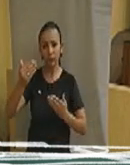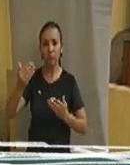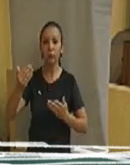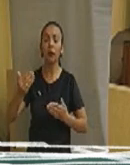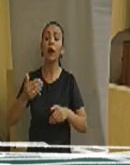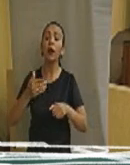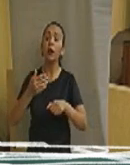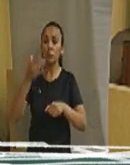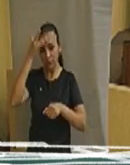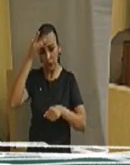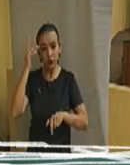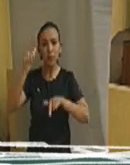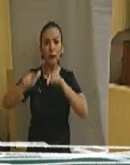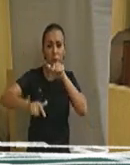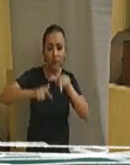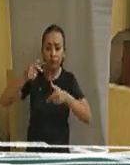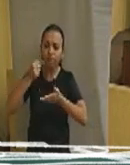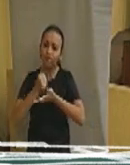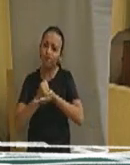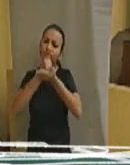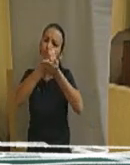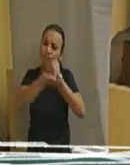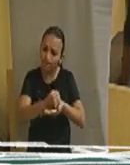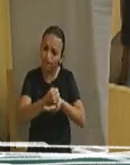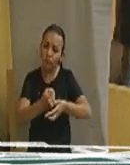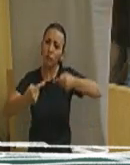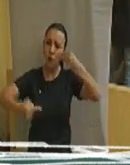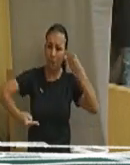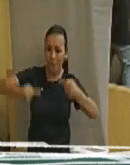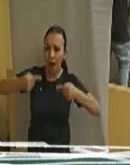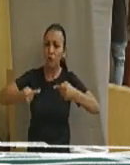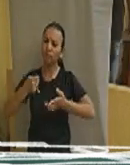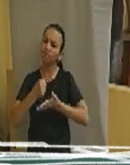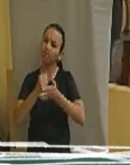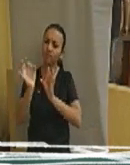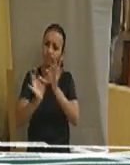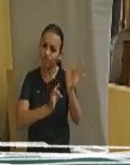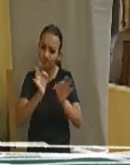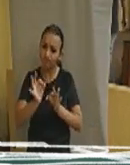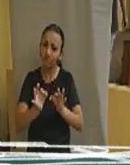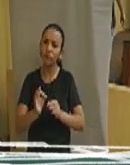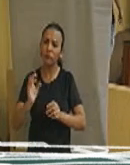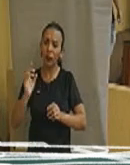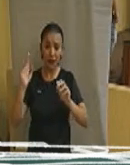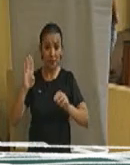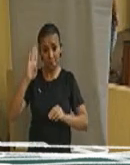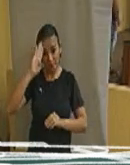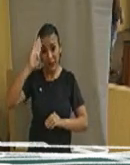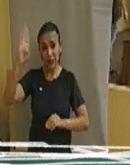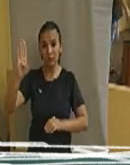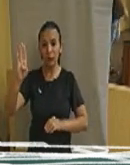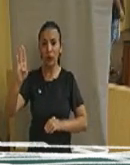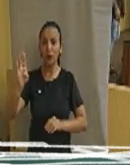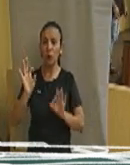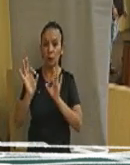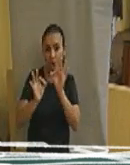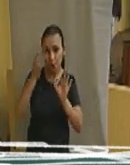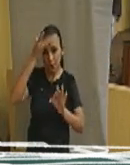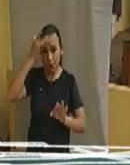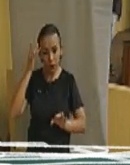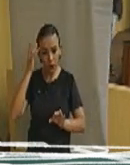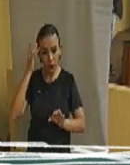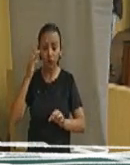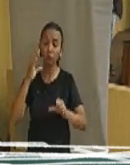servidores que ajudaram e estão ajudando na realização dos debates, especialmente a divisão de eventos, de comunicação, de